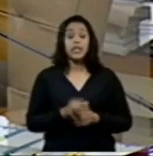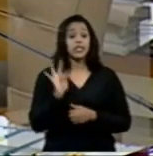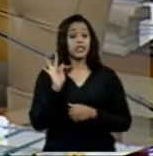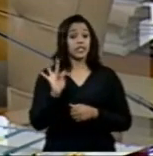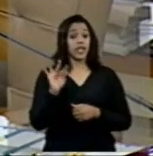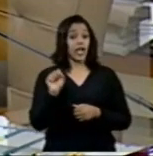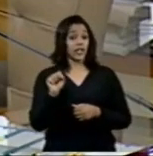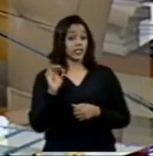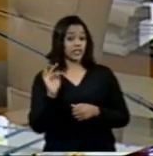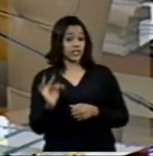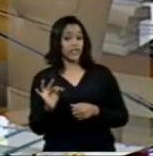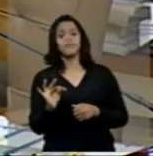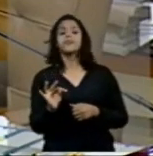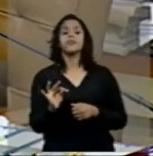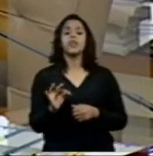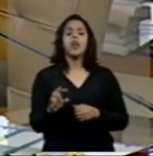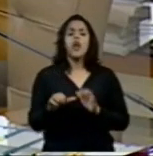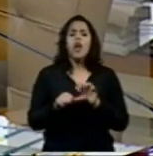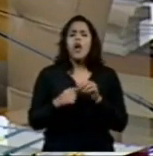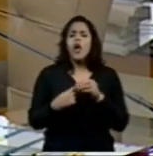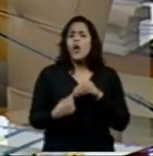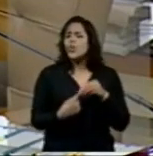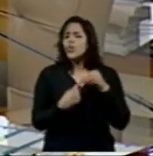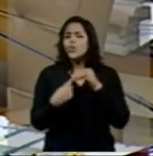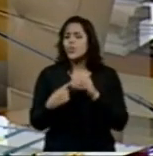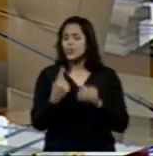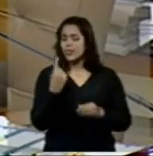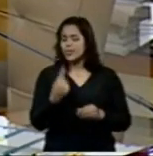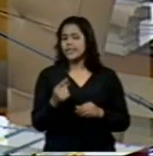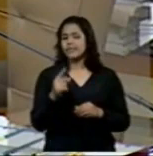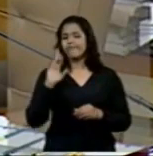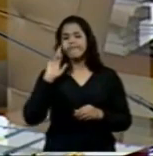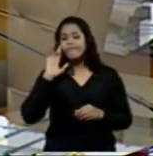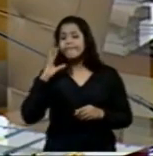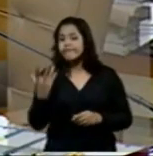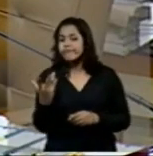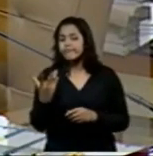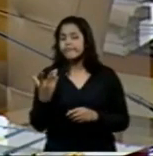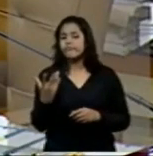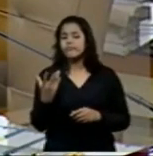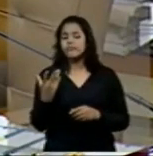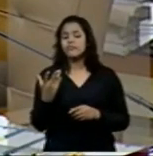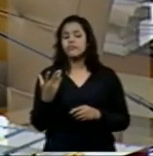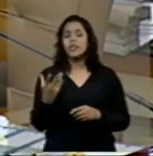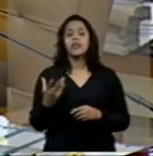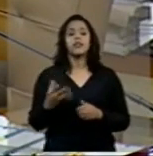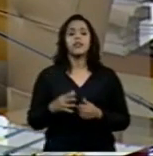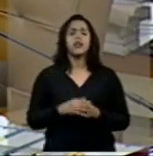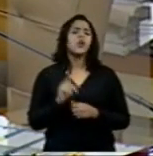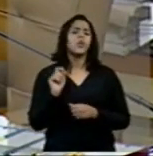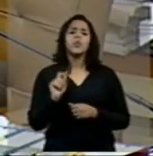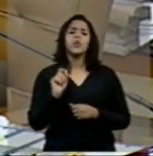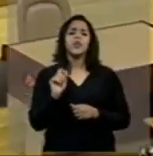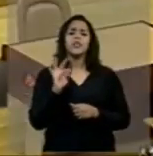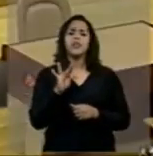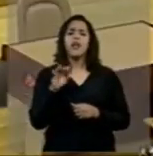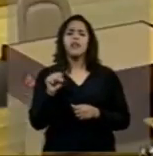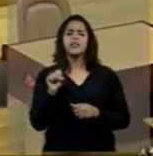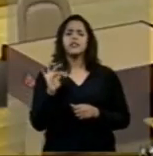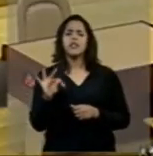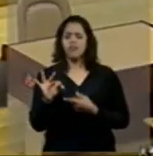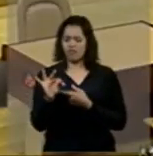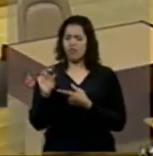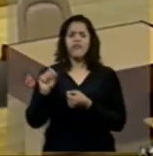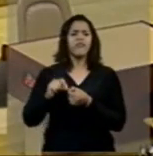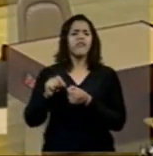no caso, a única decisão, a decisão do TST, que é a decisão recorrida, o que que fez o TST? Ele